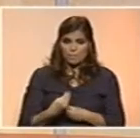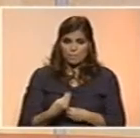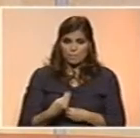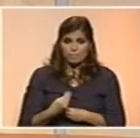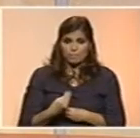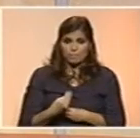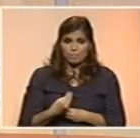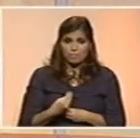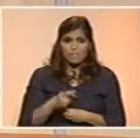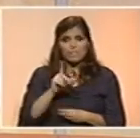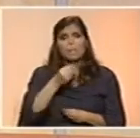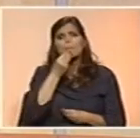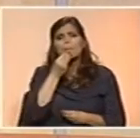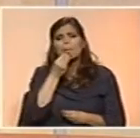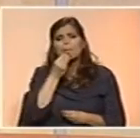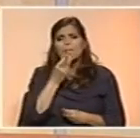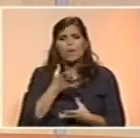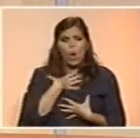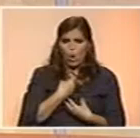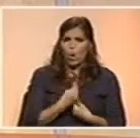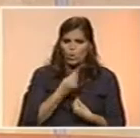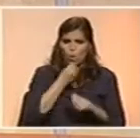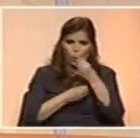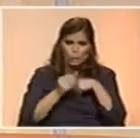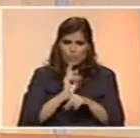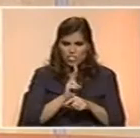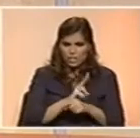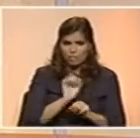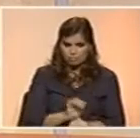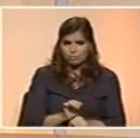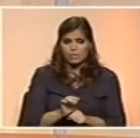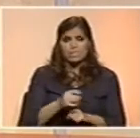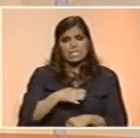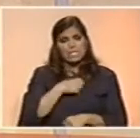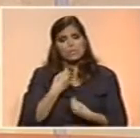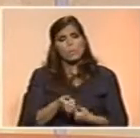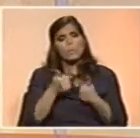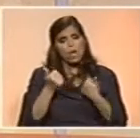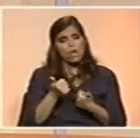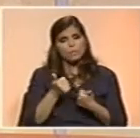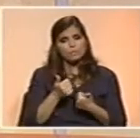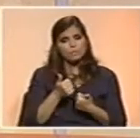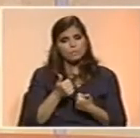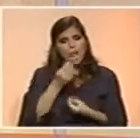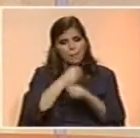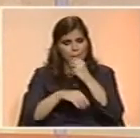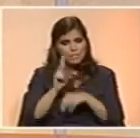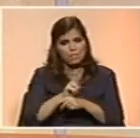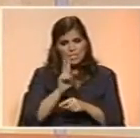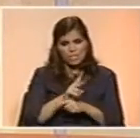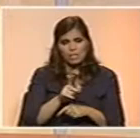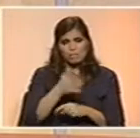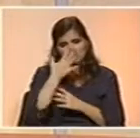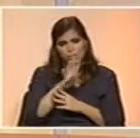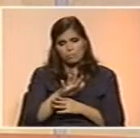questão também do próprio paladar, gosto da comida vegetariana. Sinto-me melhor com a alimentação vegetariana, por exemplo, em